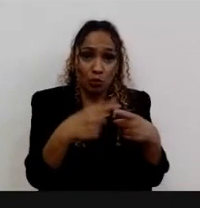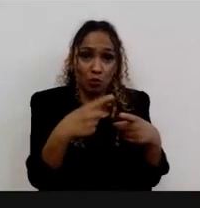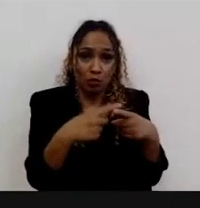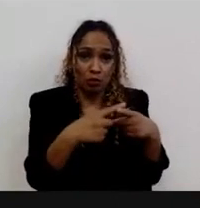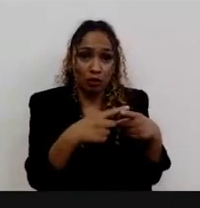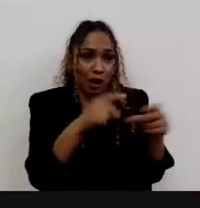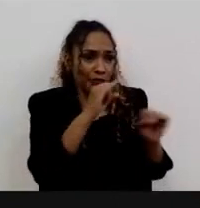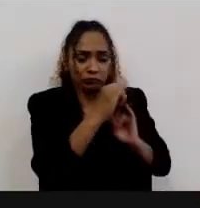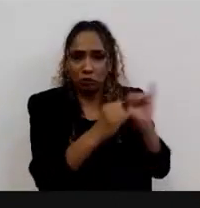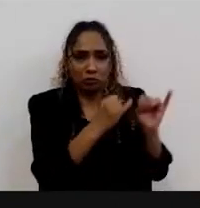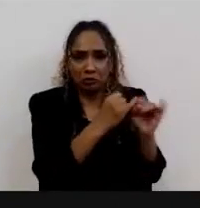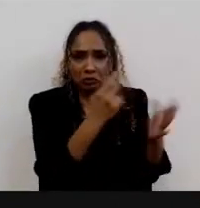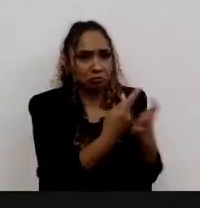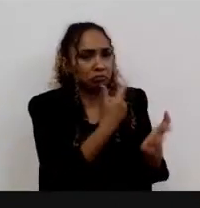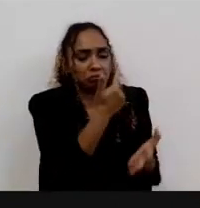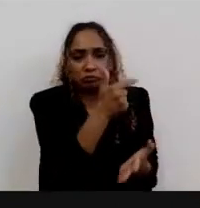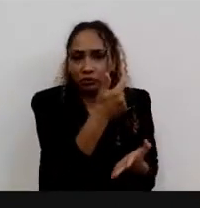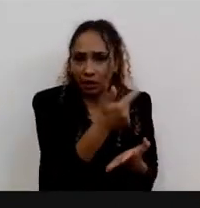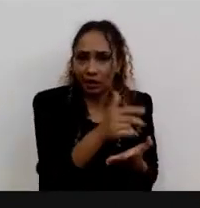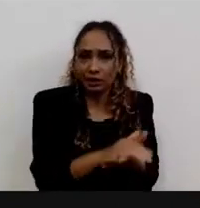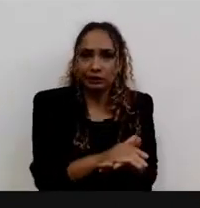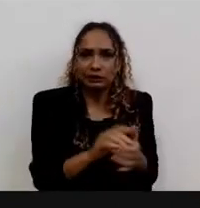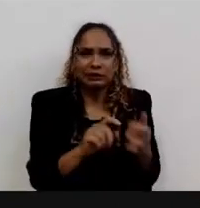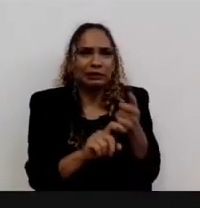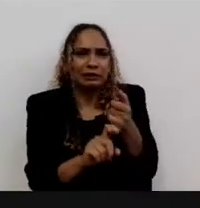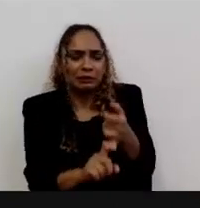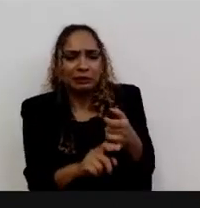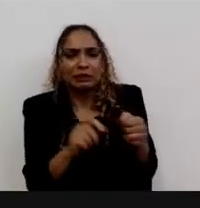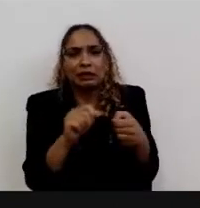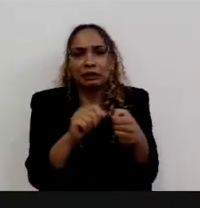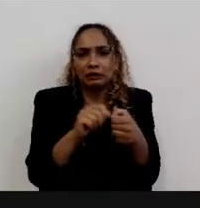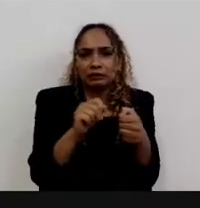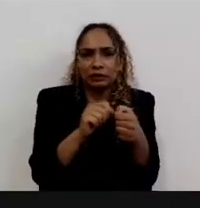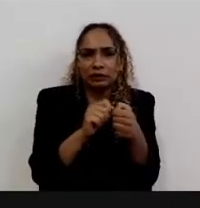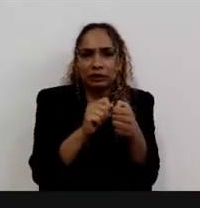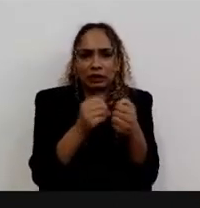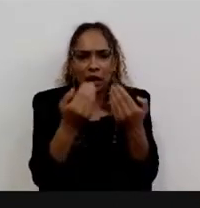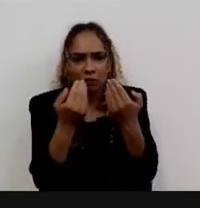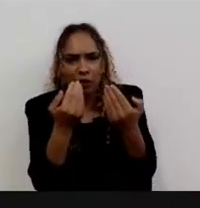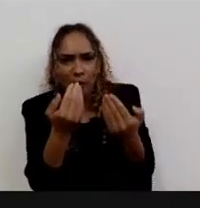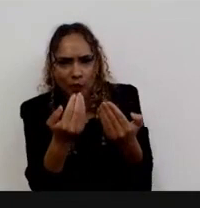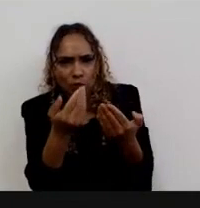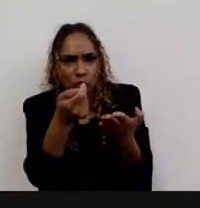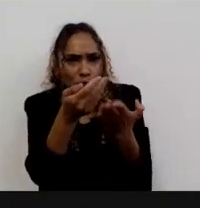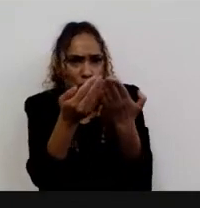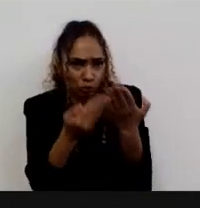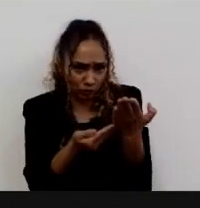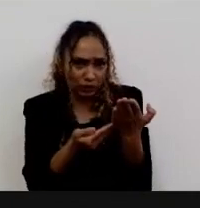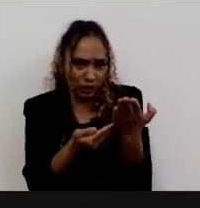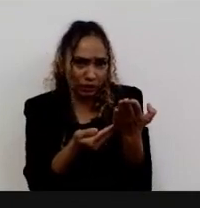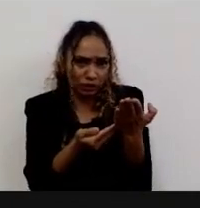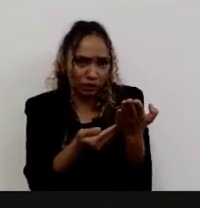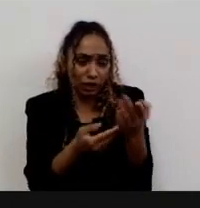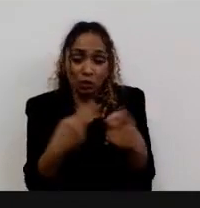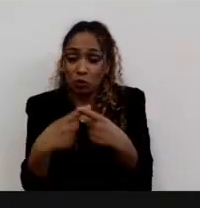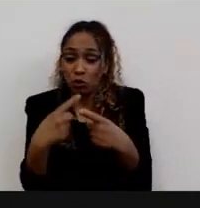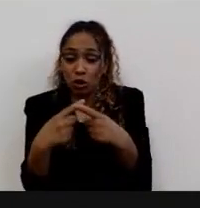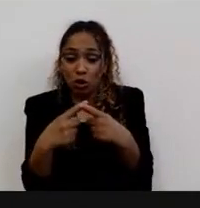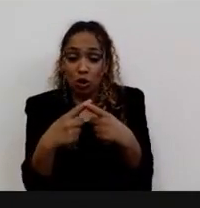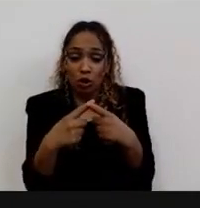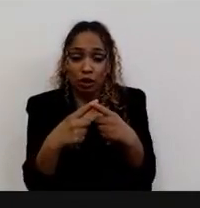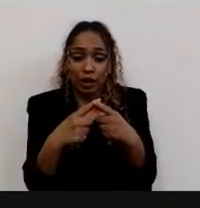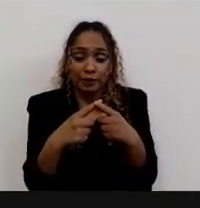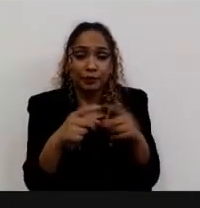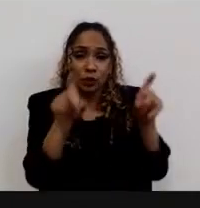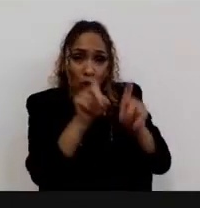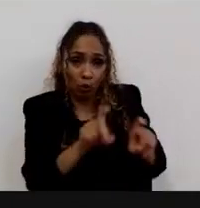erra, né? Não depender mais de realizar procedimentos por amostragem, já que nós colocaremos o computador para trabalhar para a